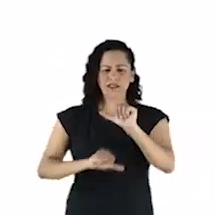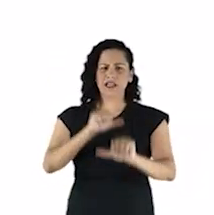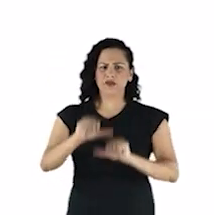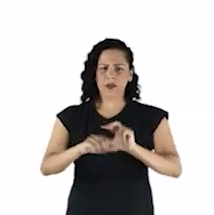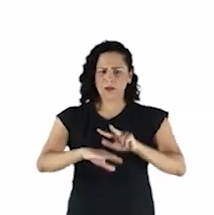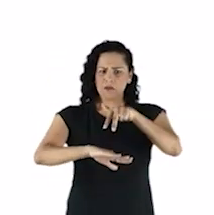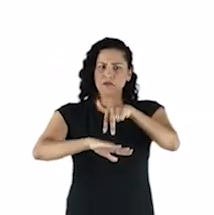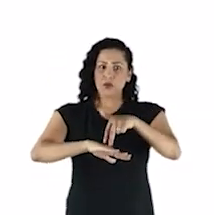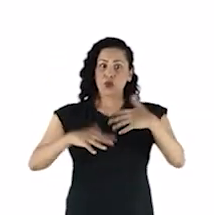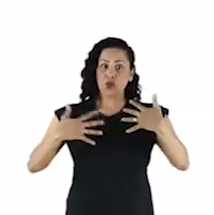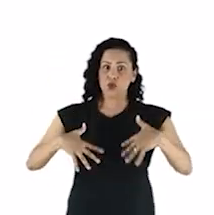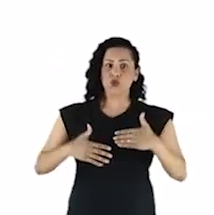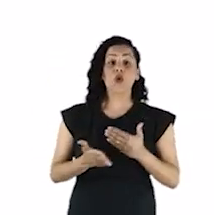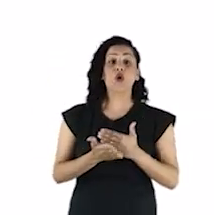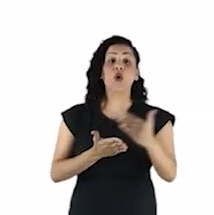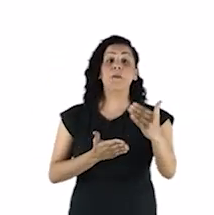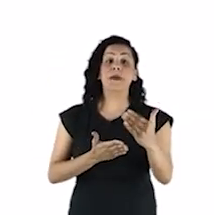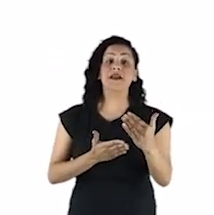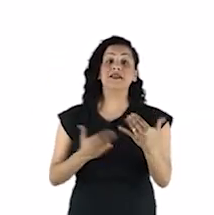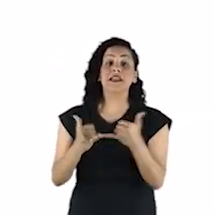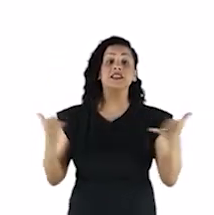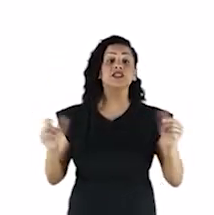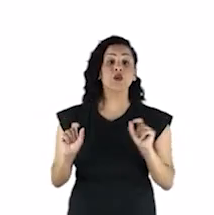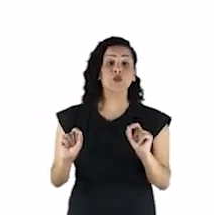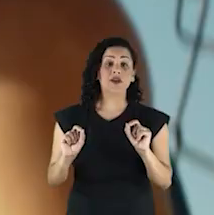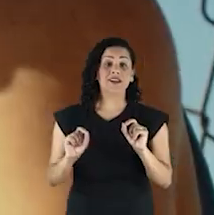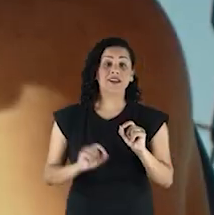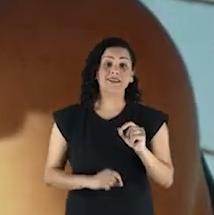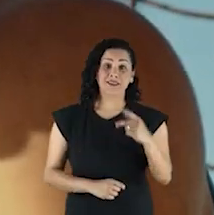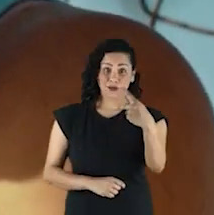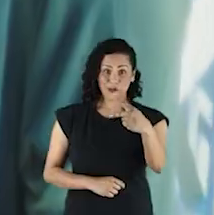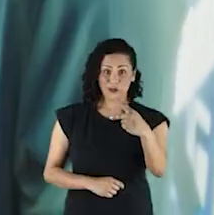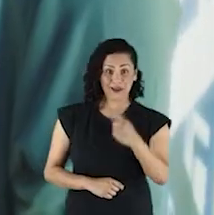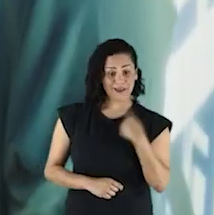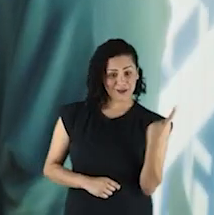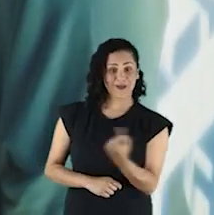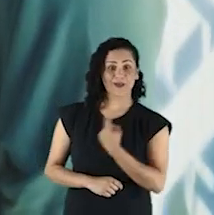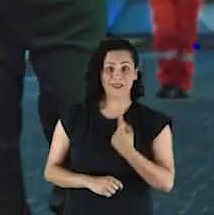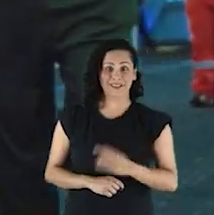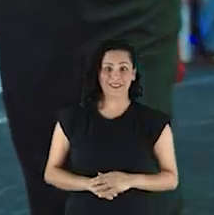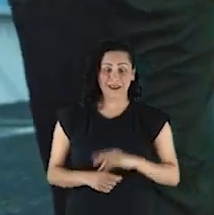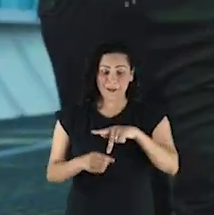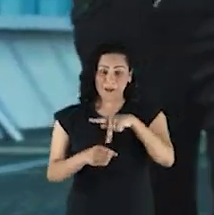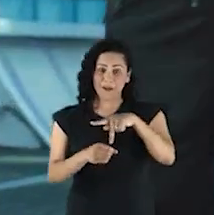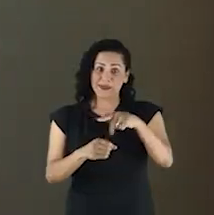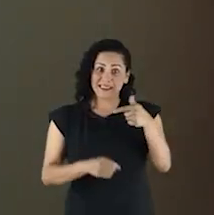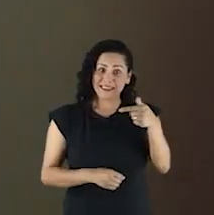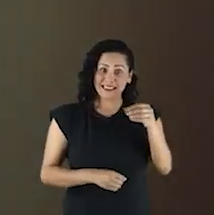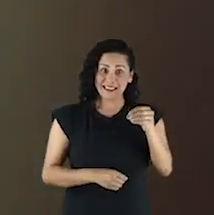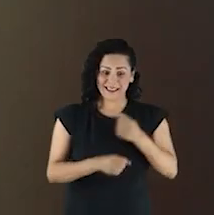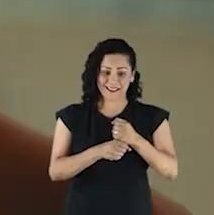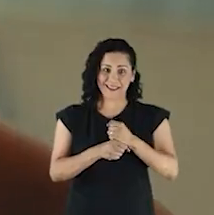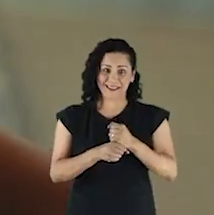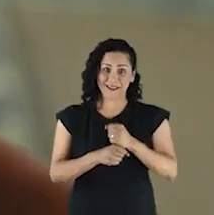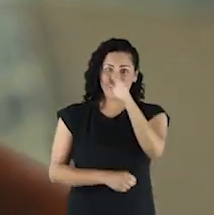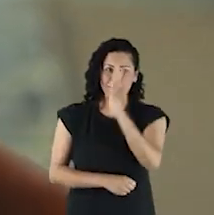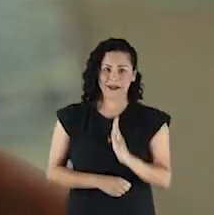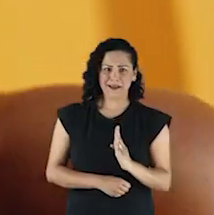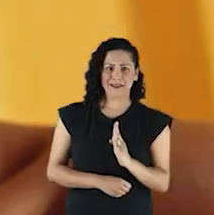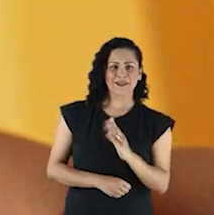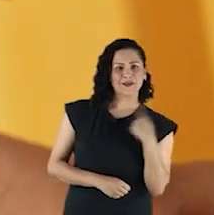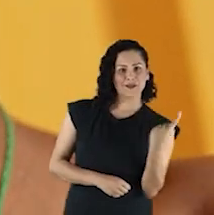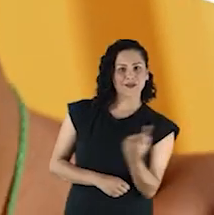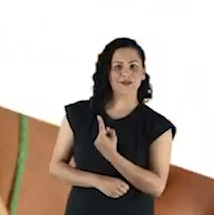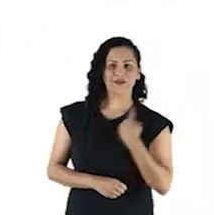Liderar uma transformação desse tamanho começa com uma energia. A sua, a nossa. Petrobras, 70 anos. O Brasil é a